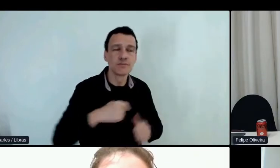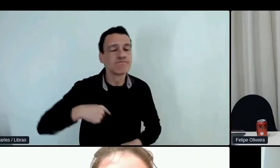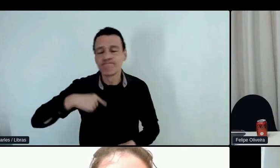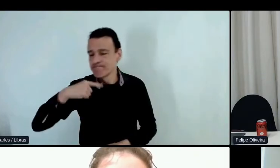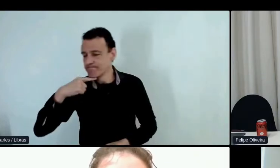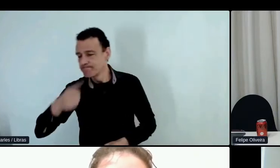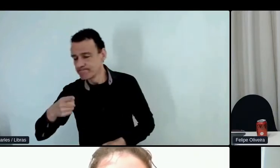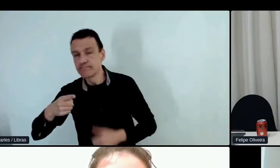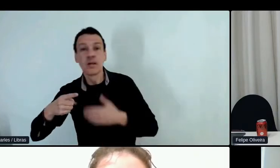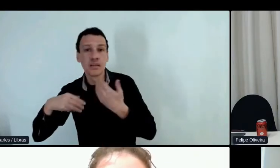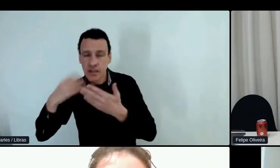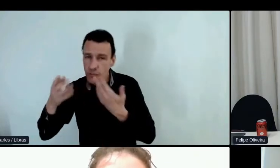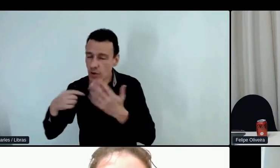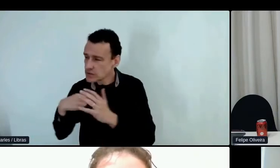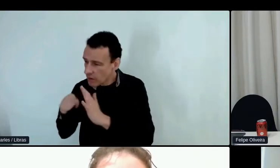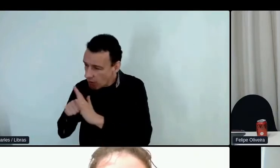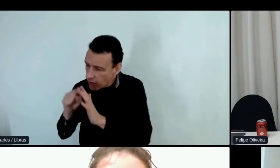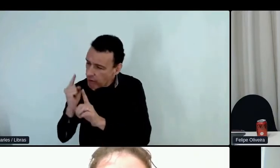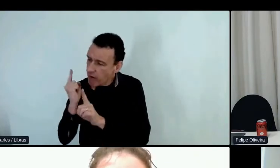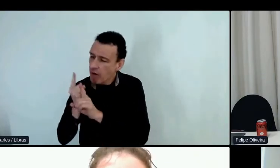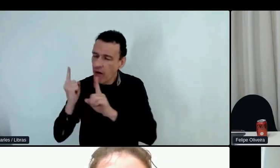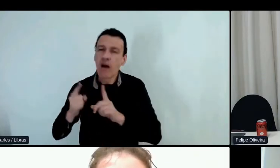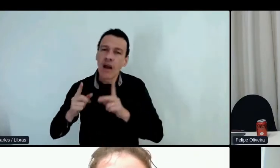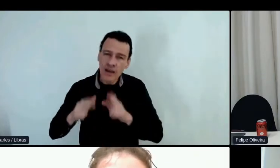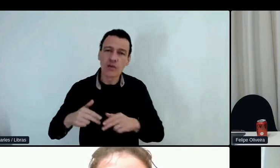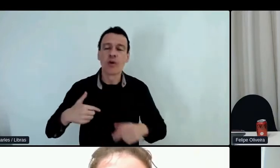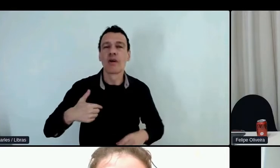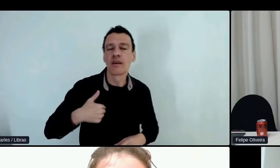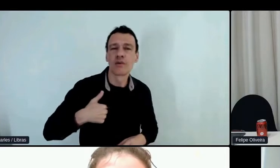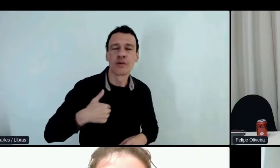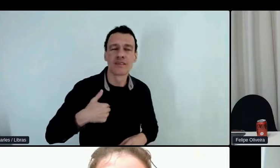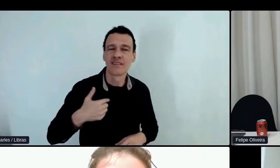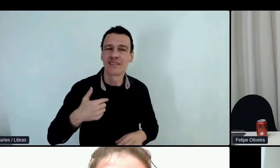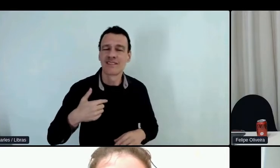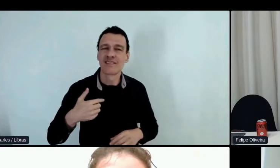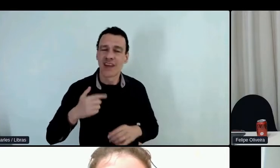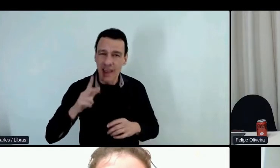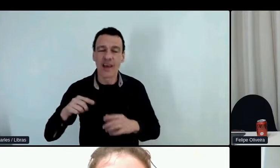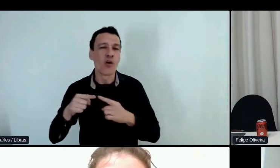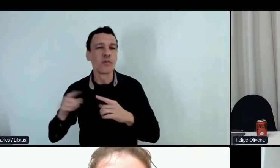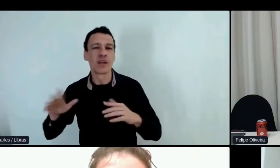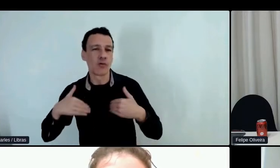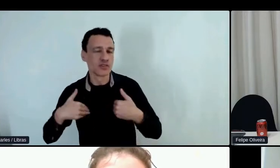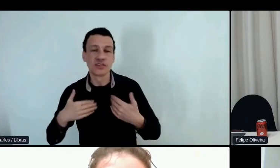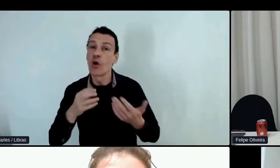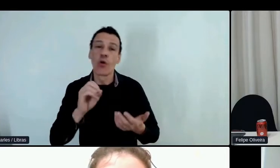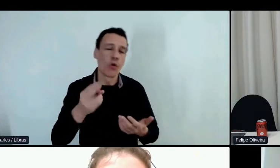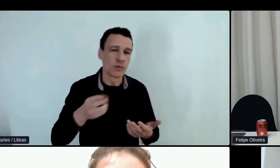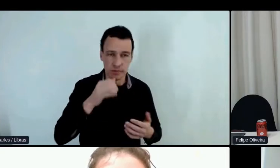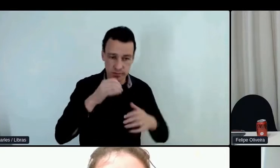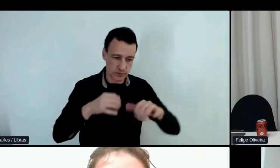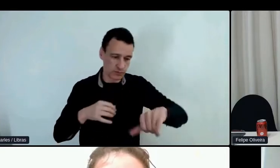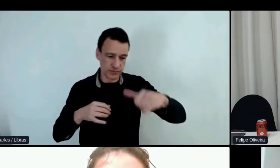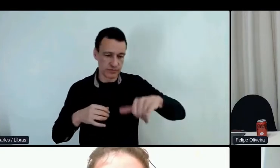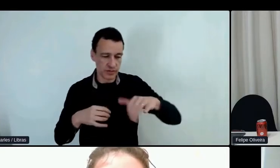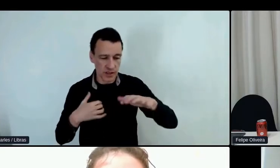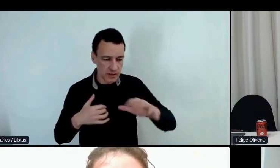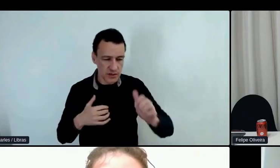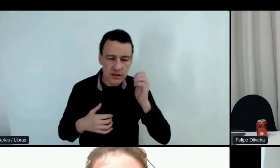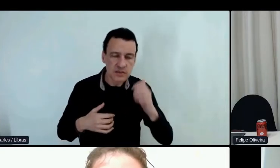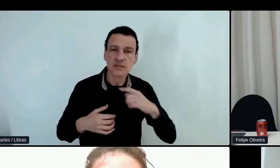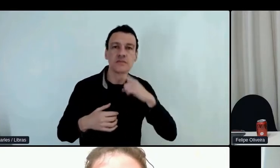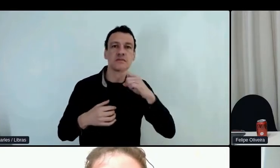eu não sabia até outro dia que eu não consegui pedir ajuda, era uma das características do autismo. E eu vendo